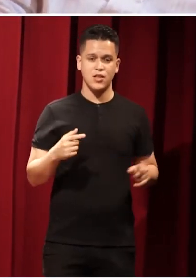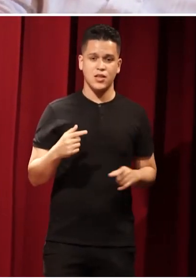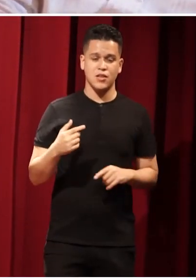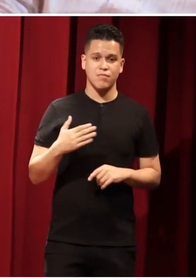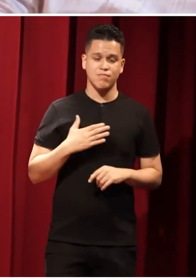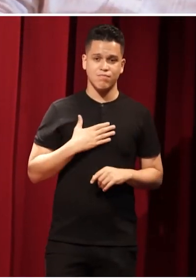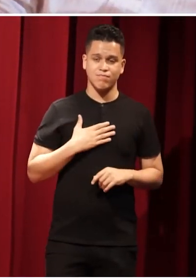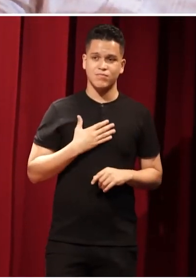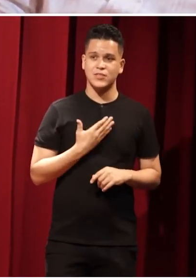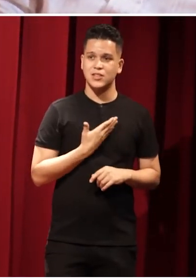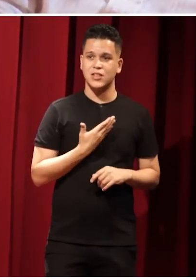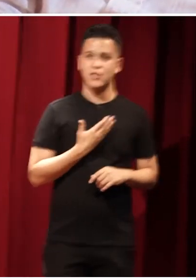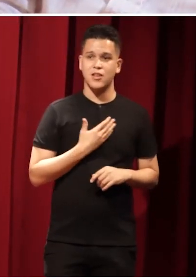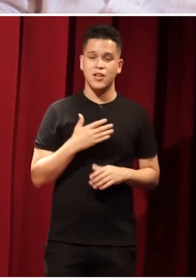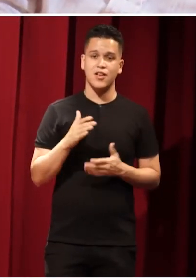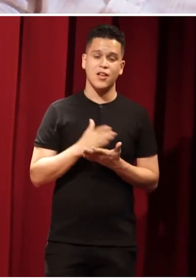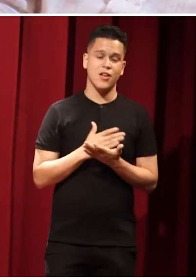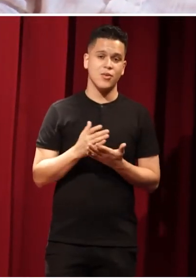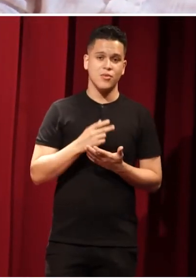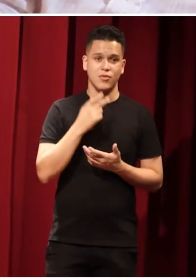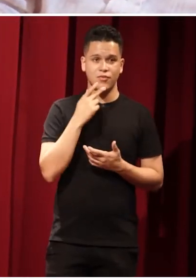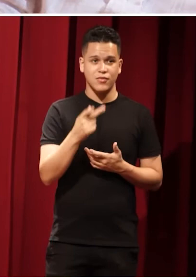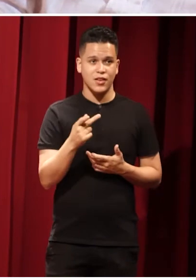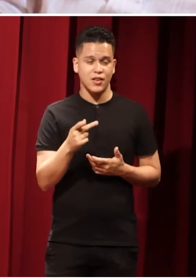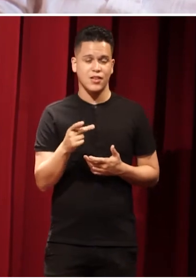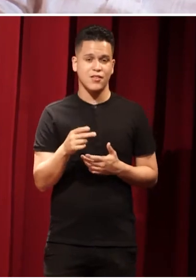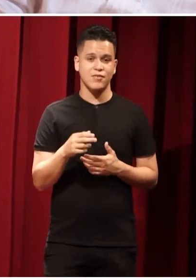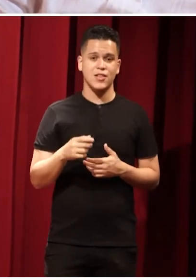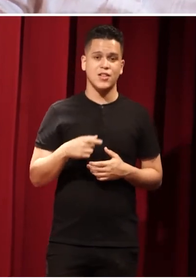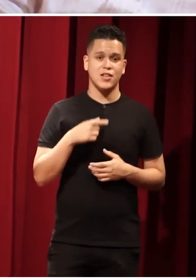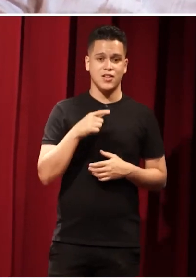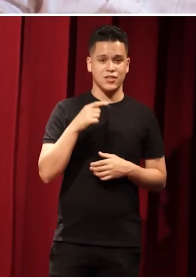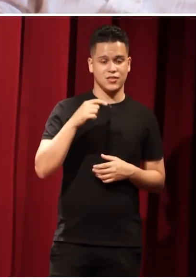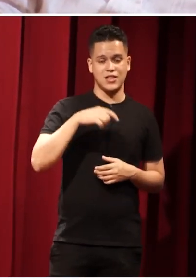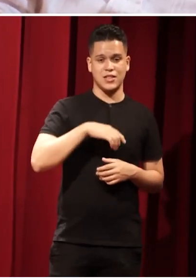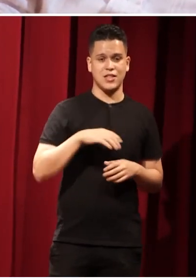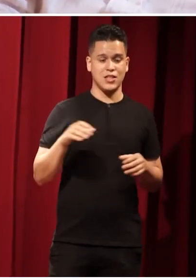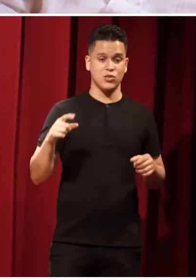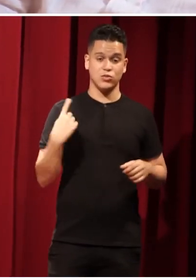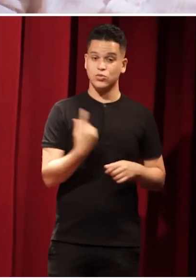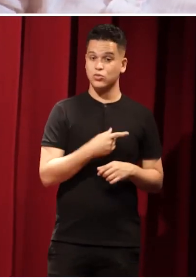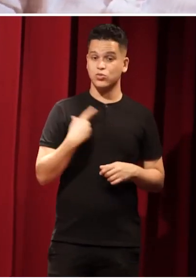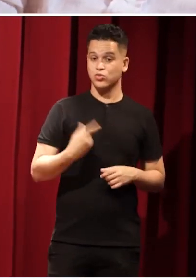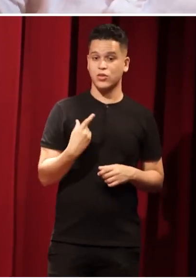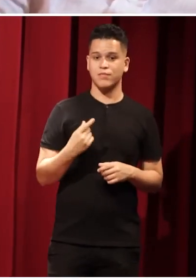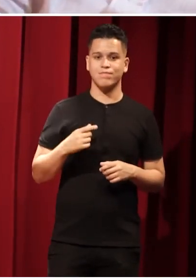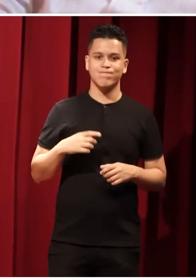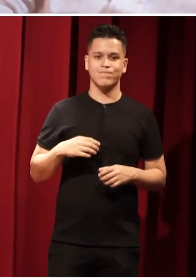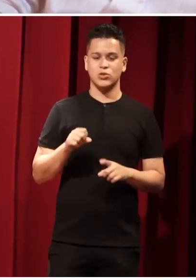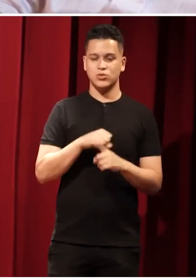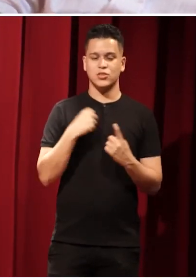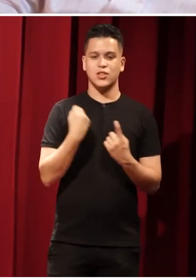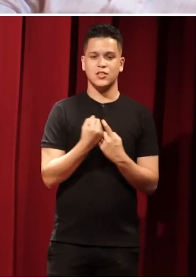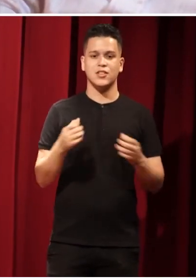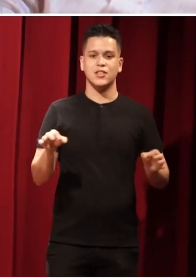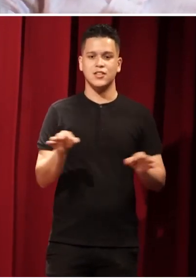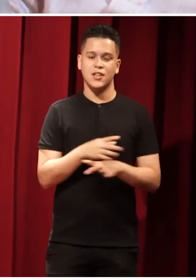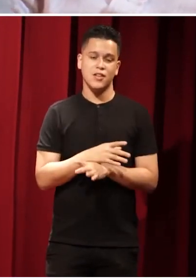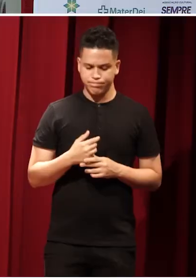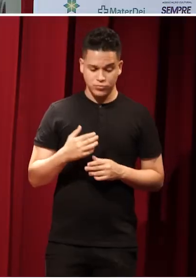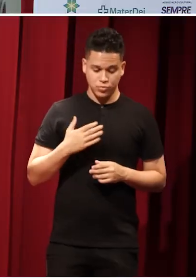tempo atrás os pessimistas falavam na possibilidade do fim dessa civilização. Eu acho que hoje quem está falando são os